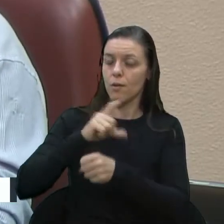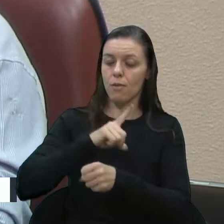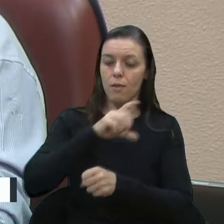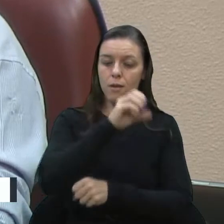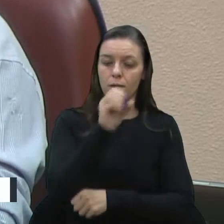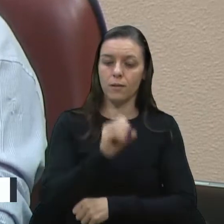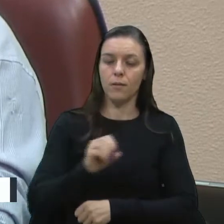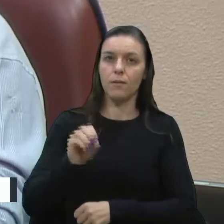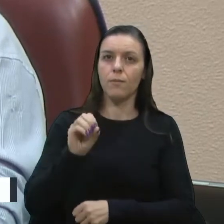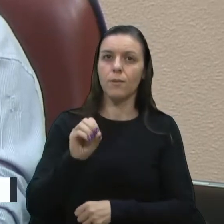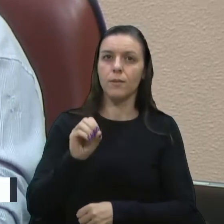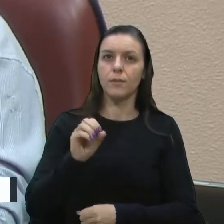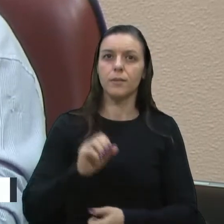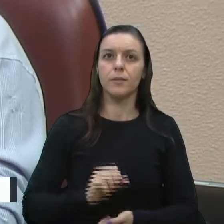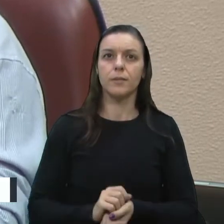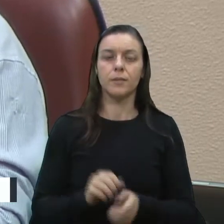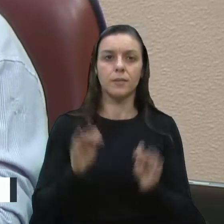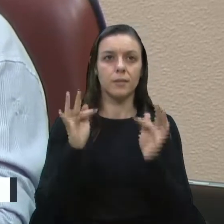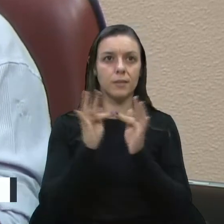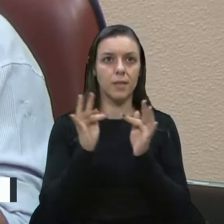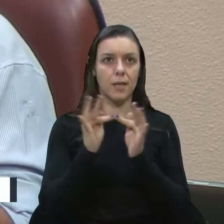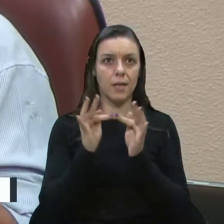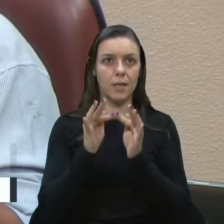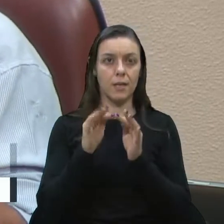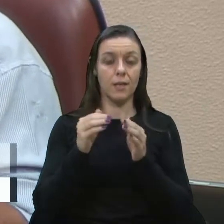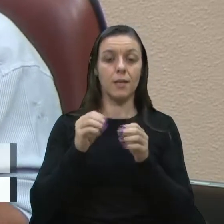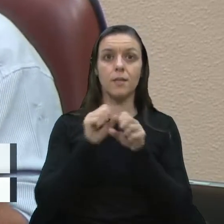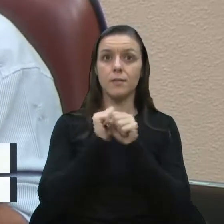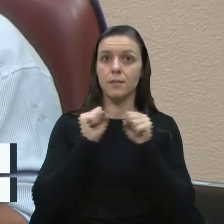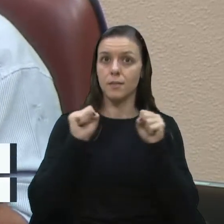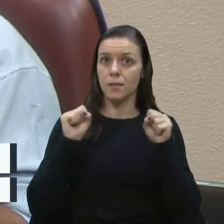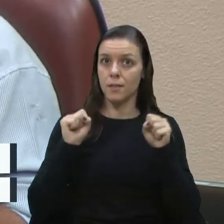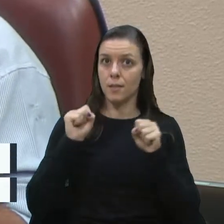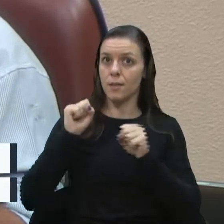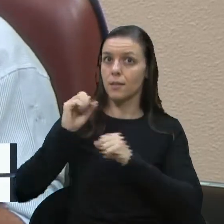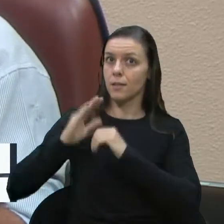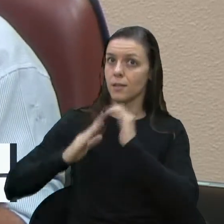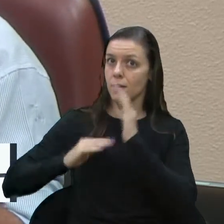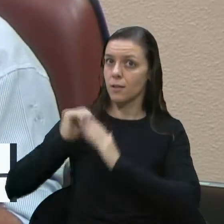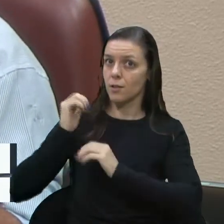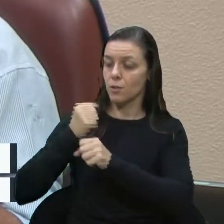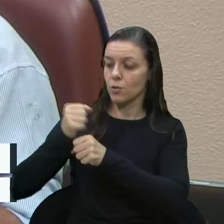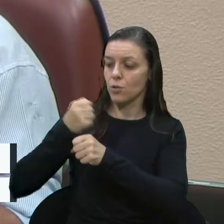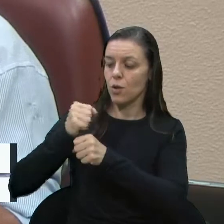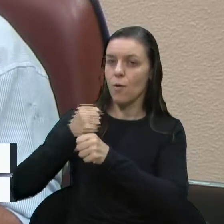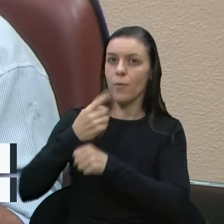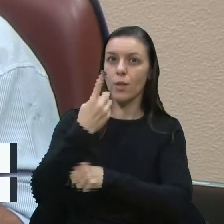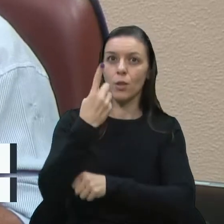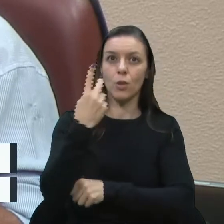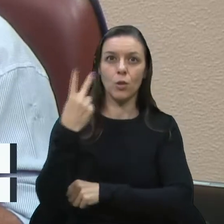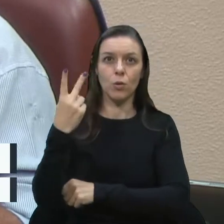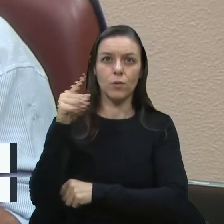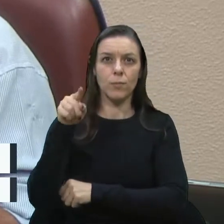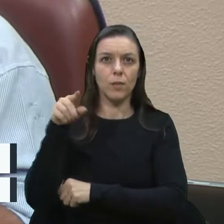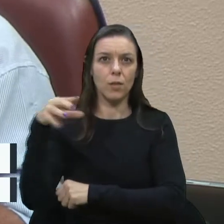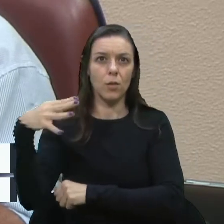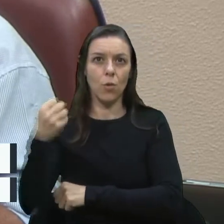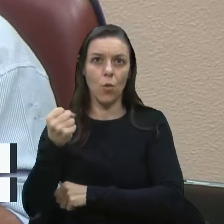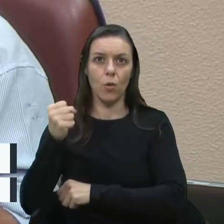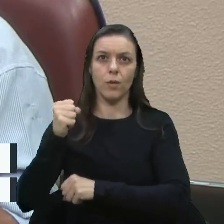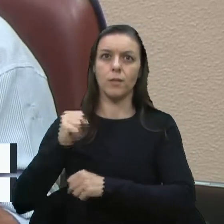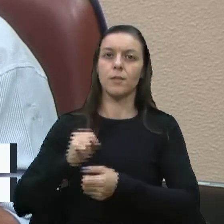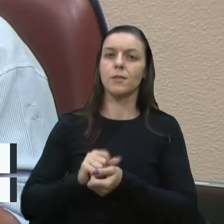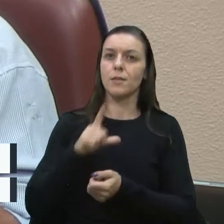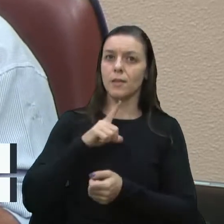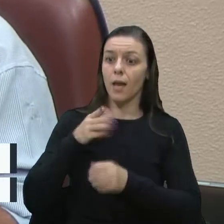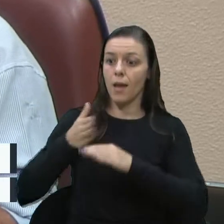com a supervisão técnica da Secretaria de Obras, que são 12 milhões, ali na entrada da UCS é histórico, lá